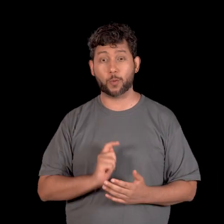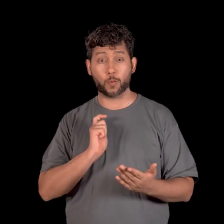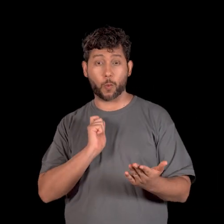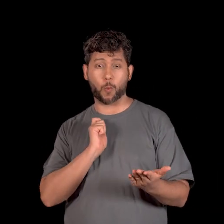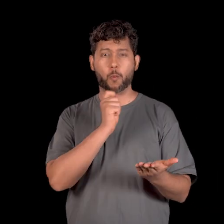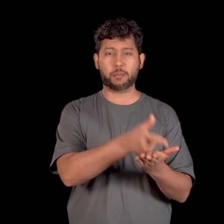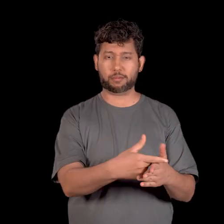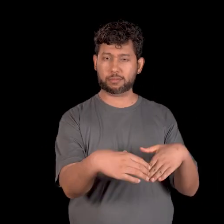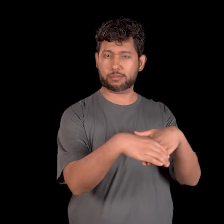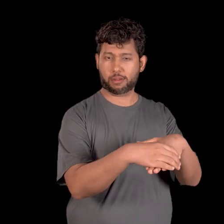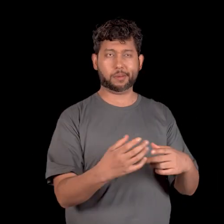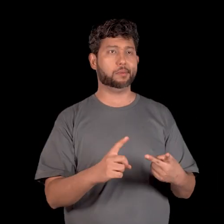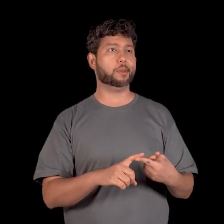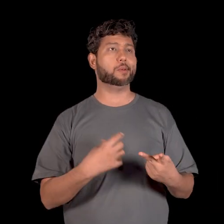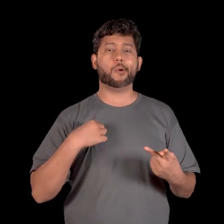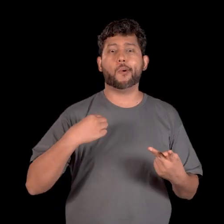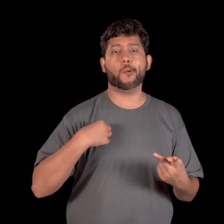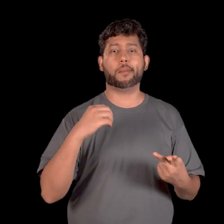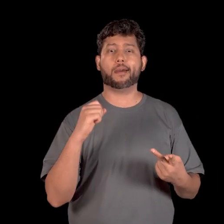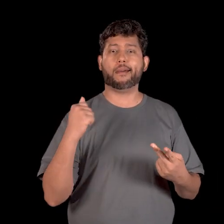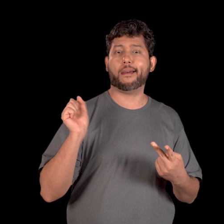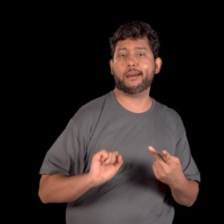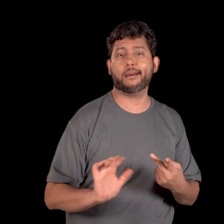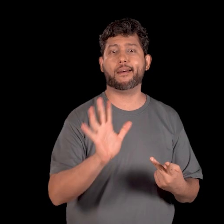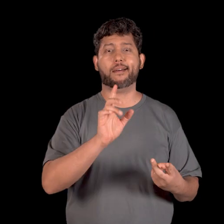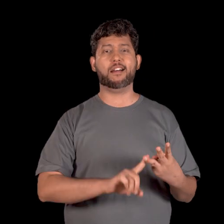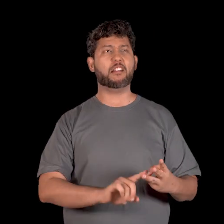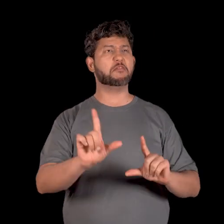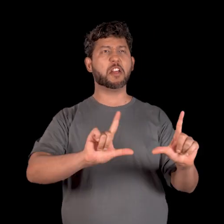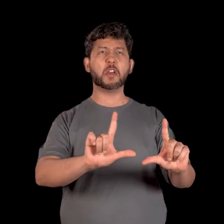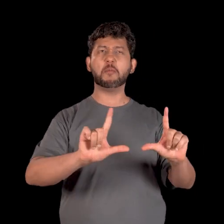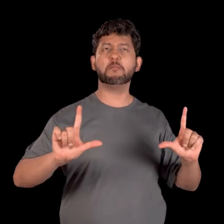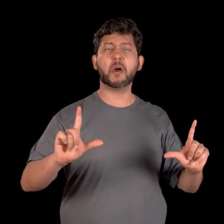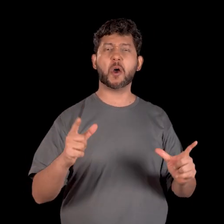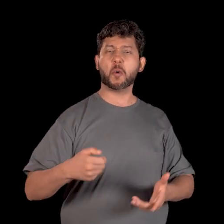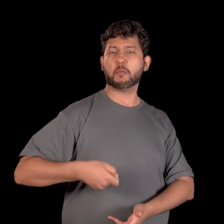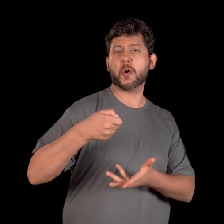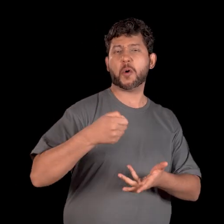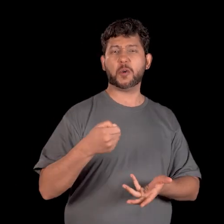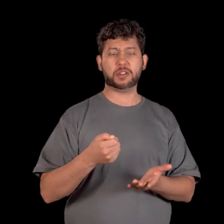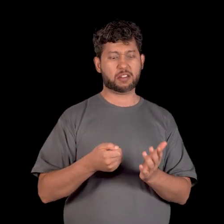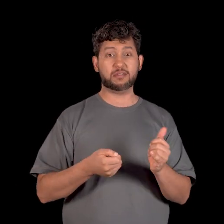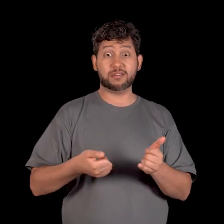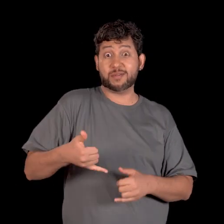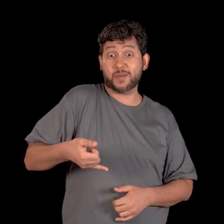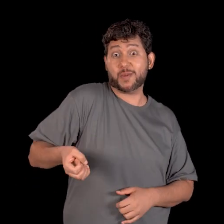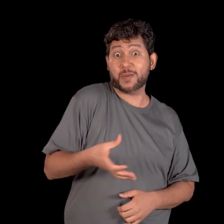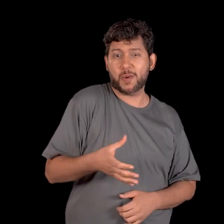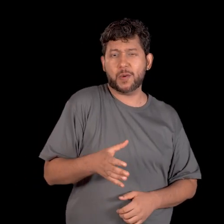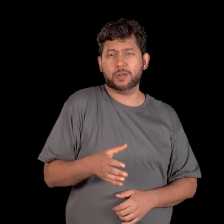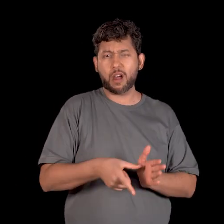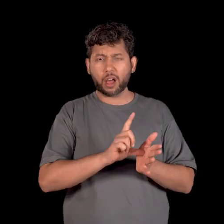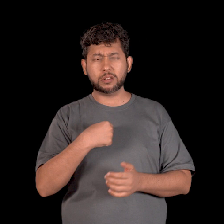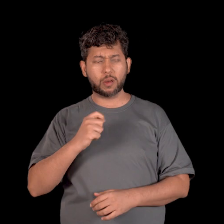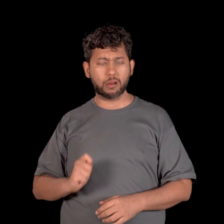assim. Antes de comprar mais um tênis, uma roupa cara, uma bolsa de grife ou uma TV de última geração, ou de trocar de